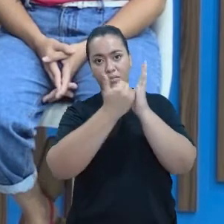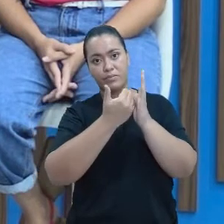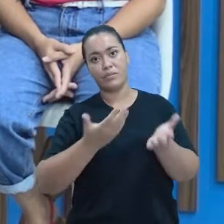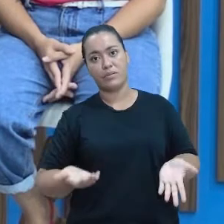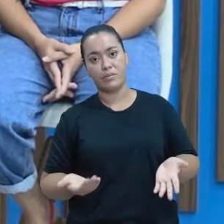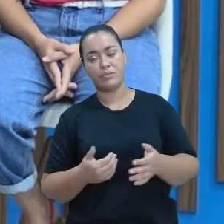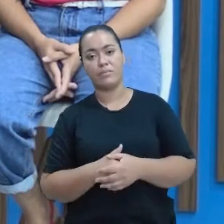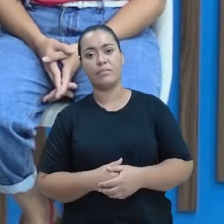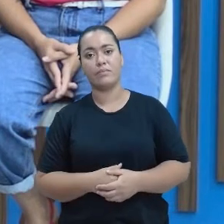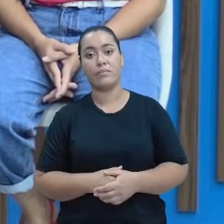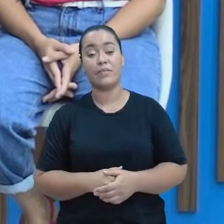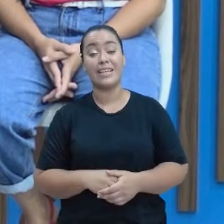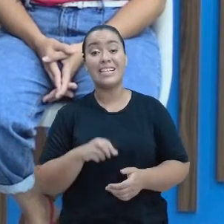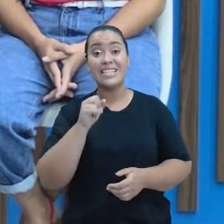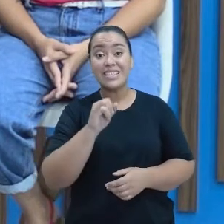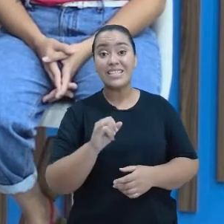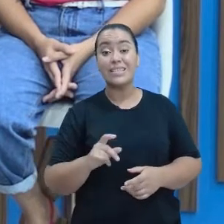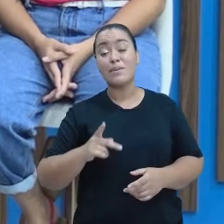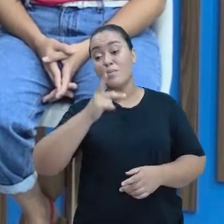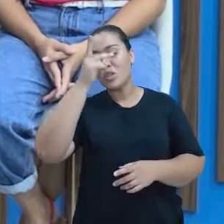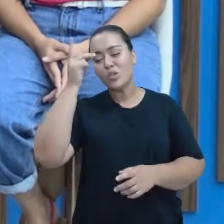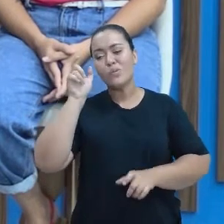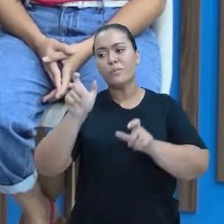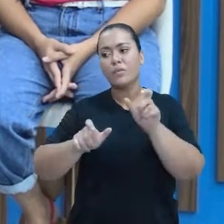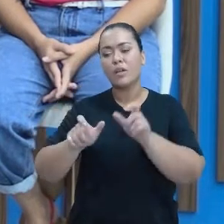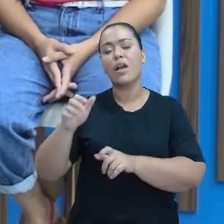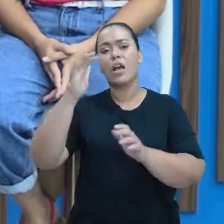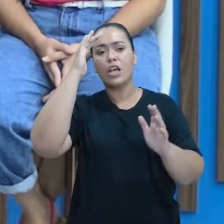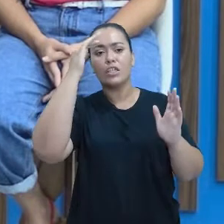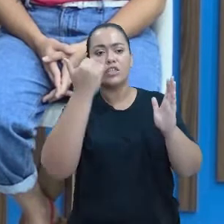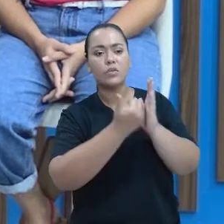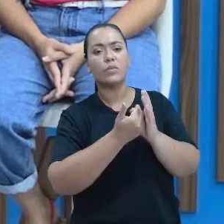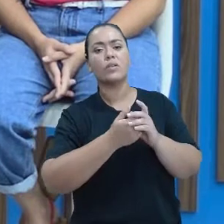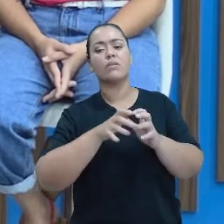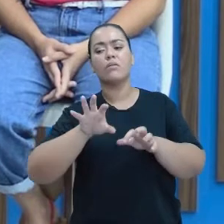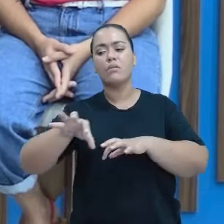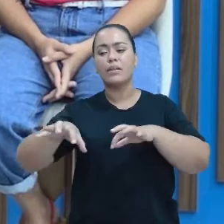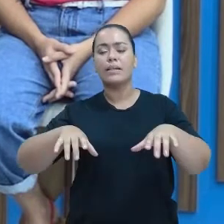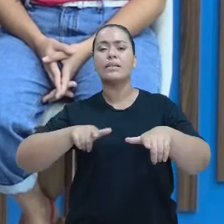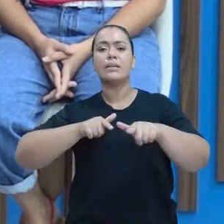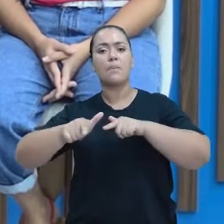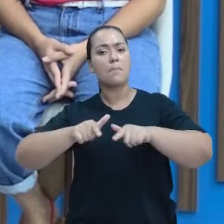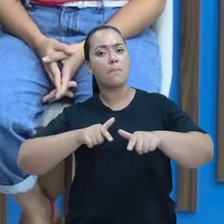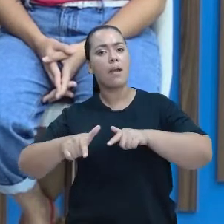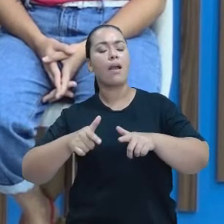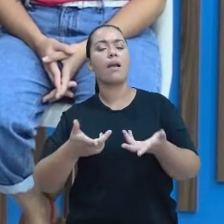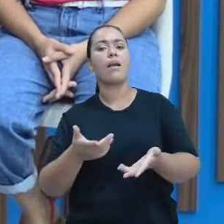se todos se amassem, respeitassem o espaço de trabalho,